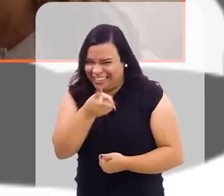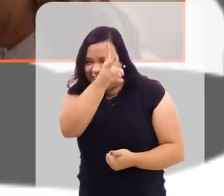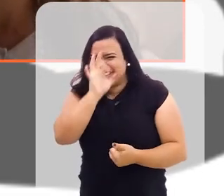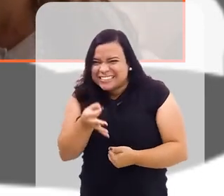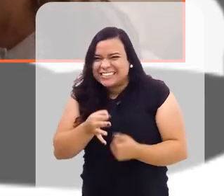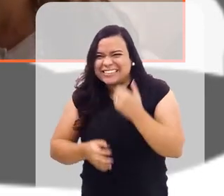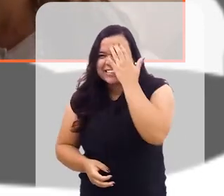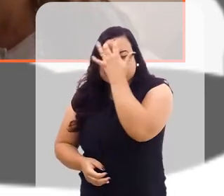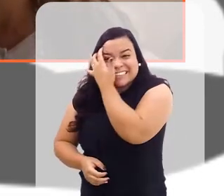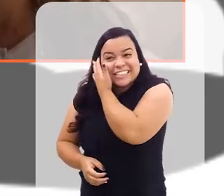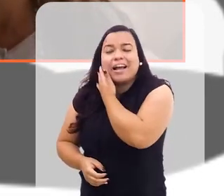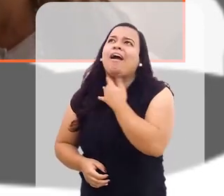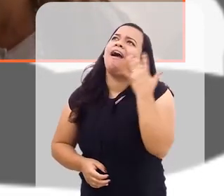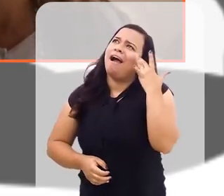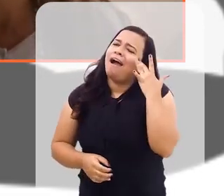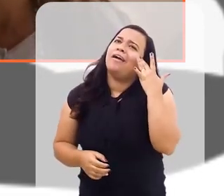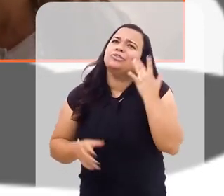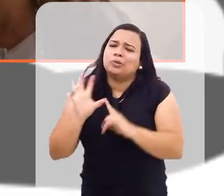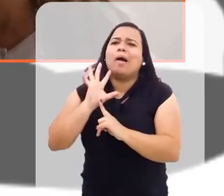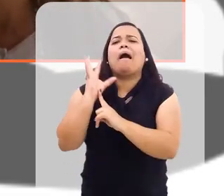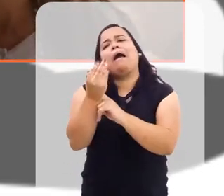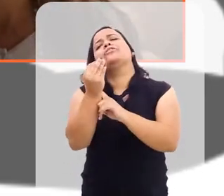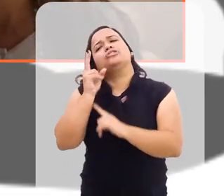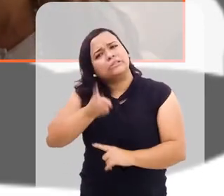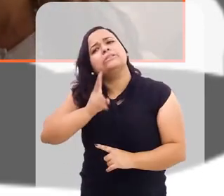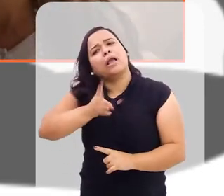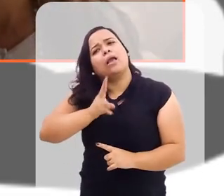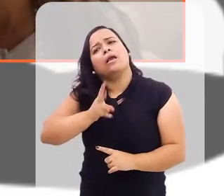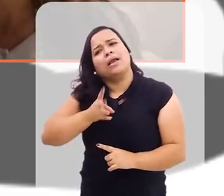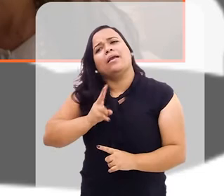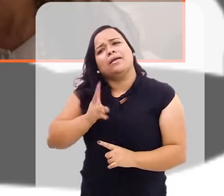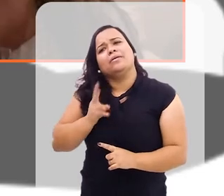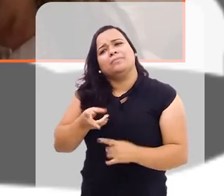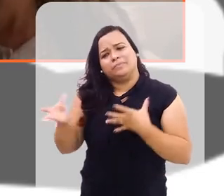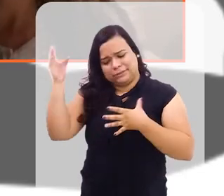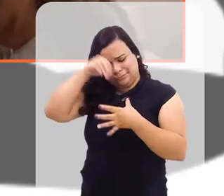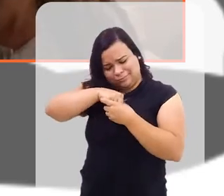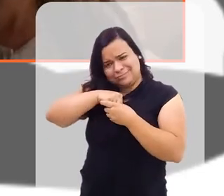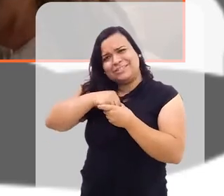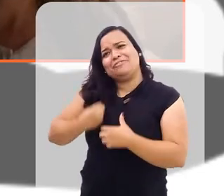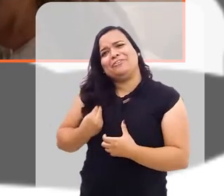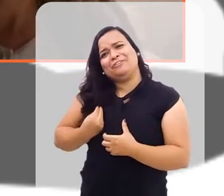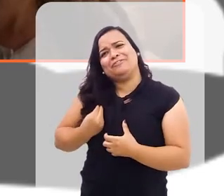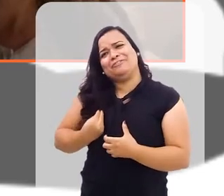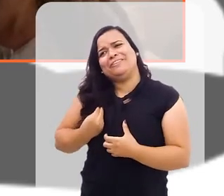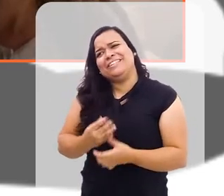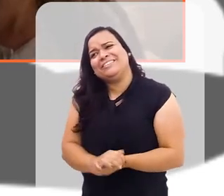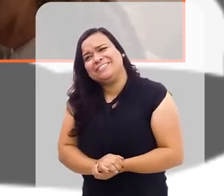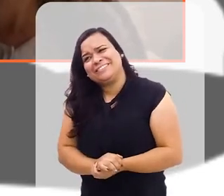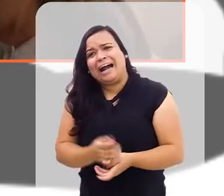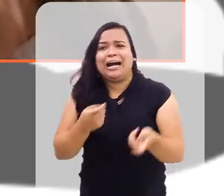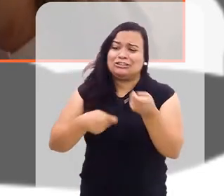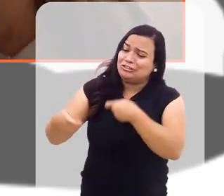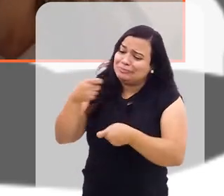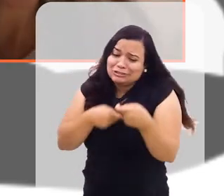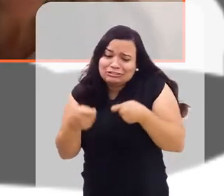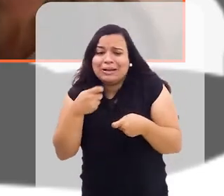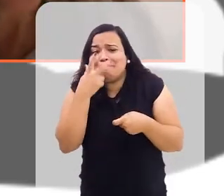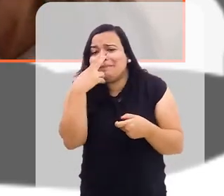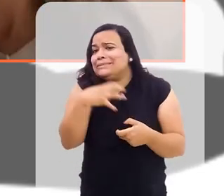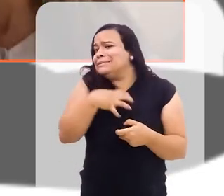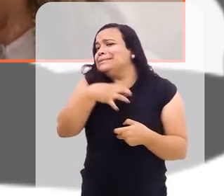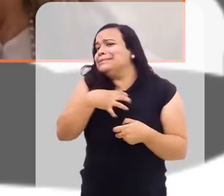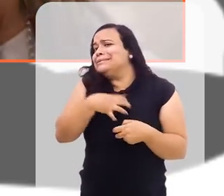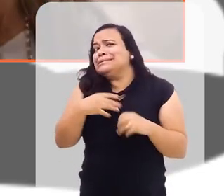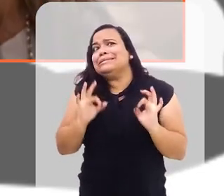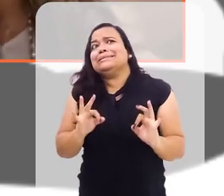administradora? Eu acho que a arte sempre viveu na administradora. A administradora é que não estava no lugar certo, na verdade,